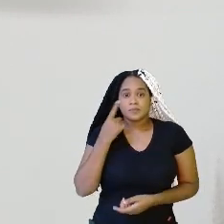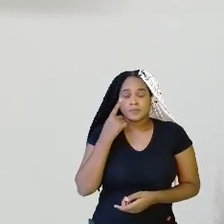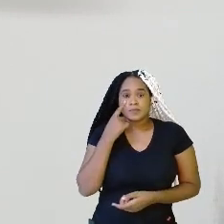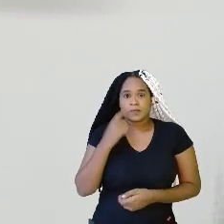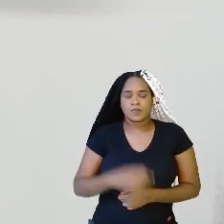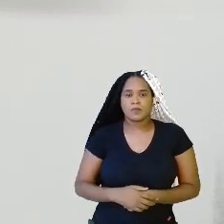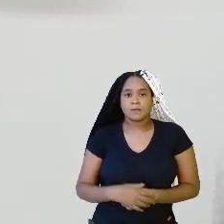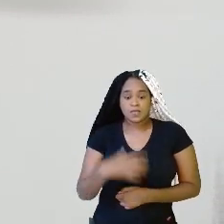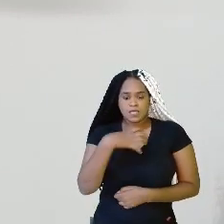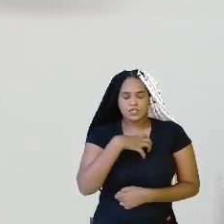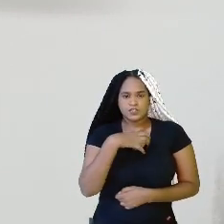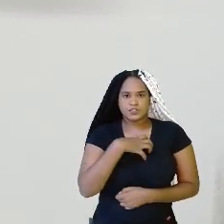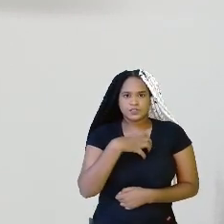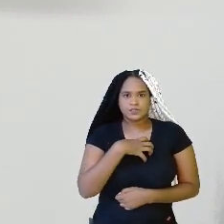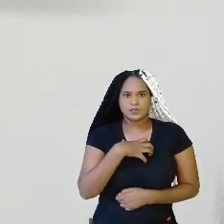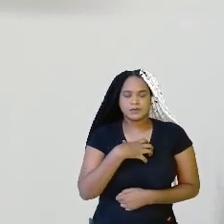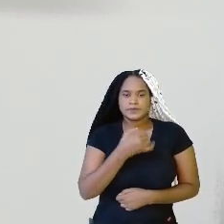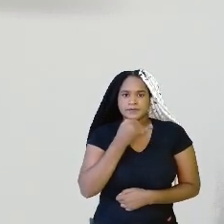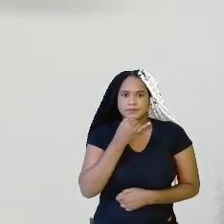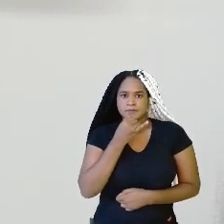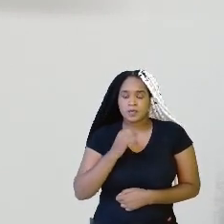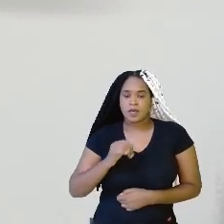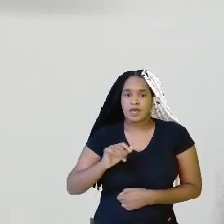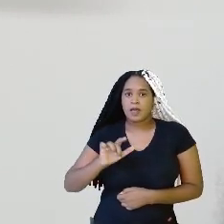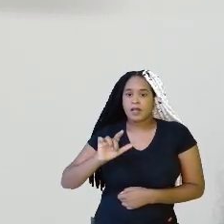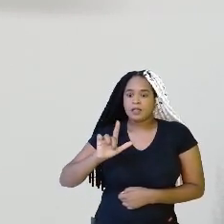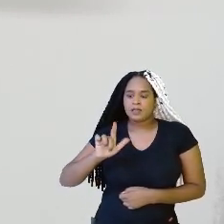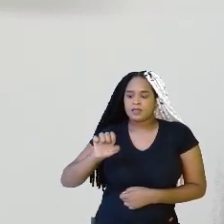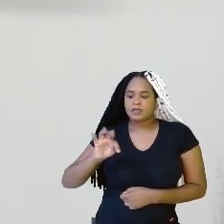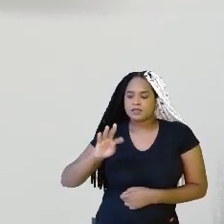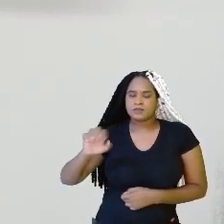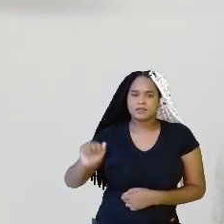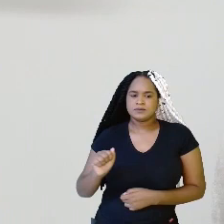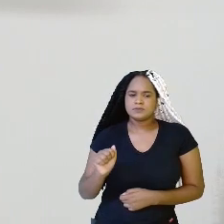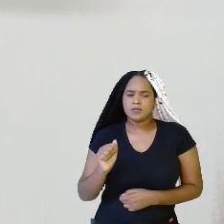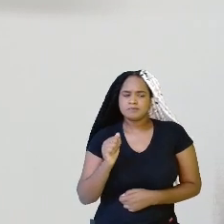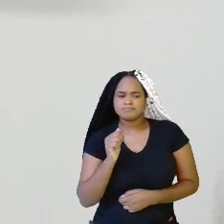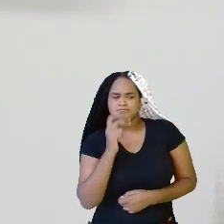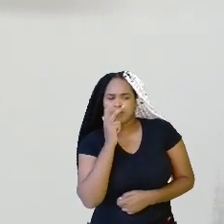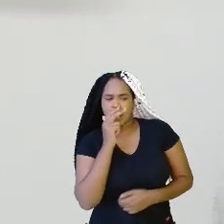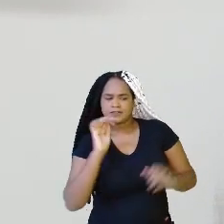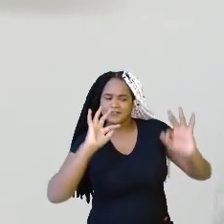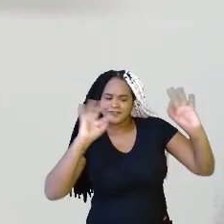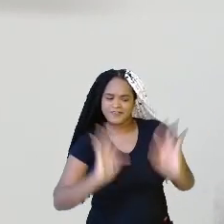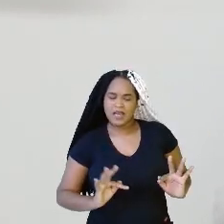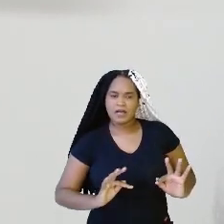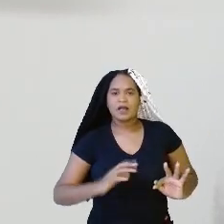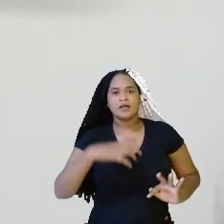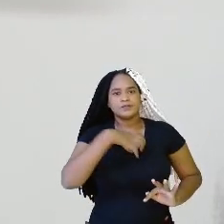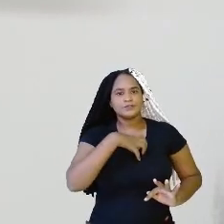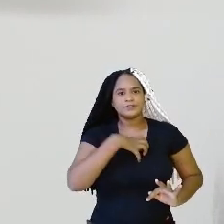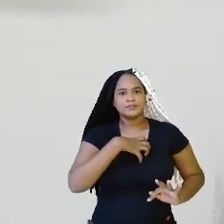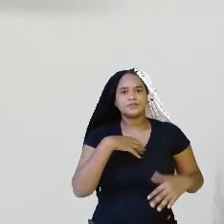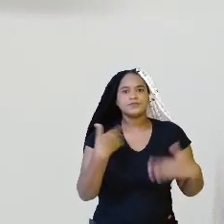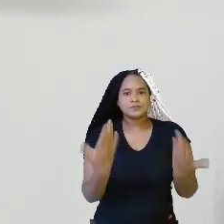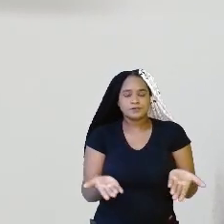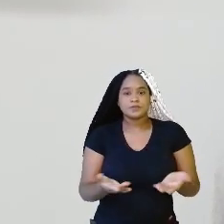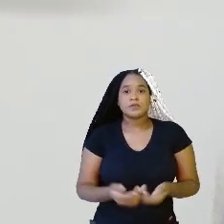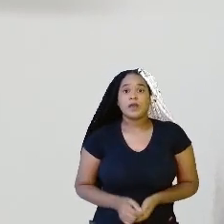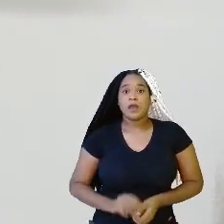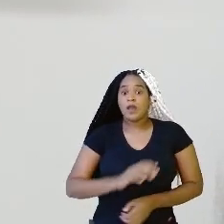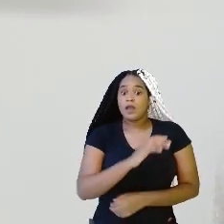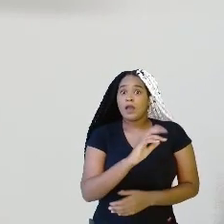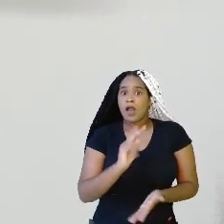Letícia parece feliz, então está falando do estado que Letícia está. E os fenômenos da natureza são ações